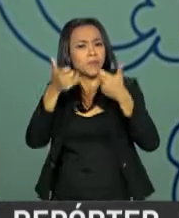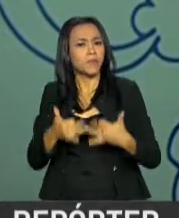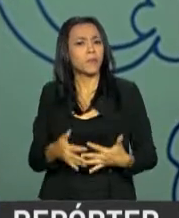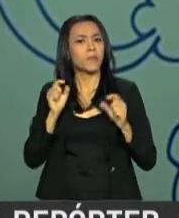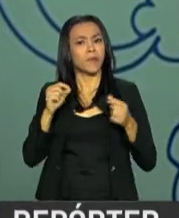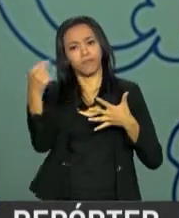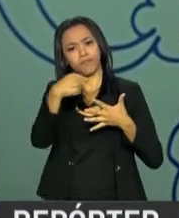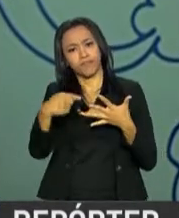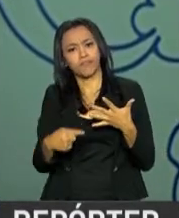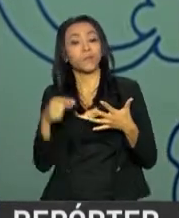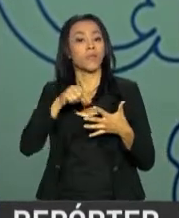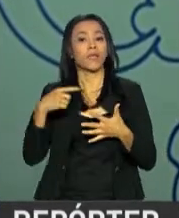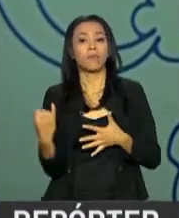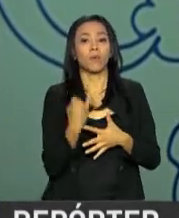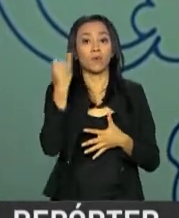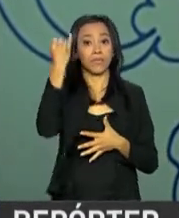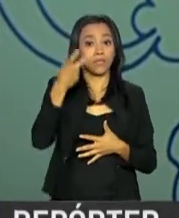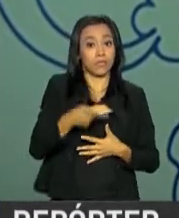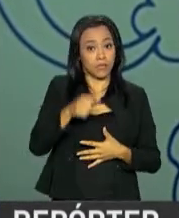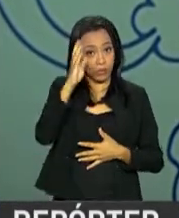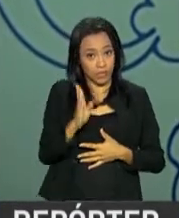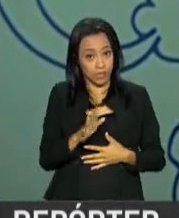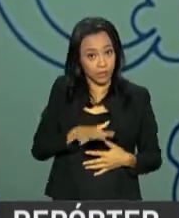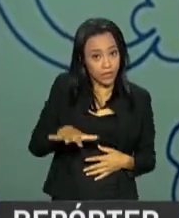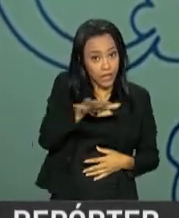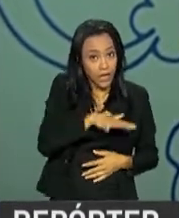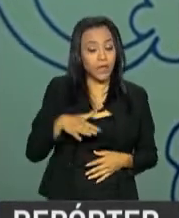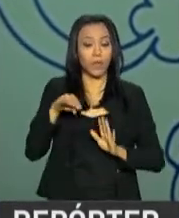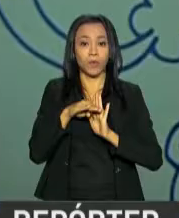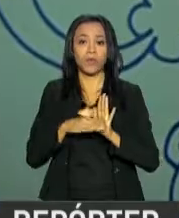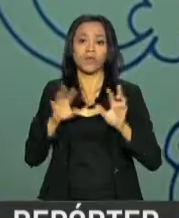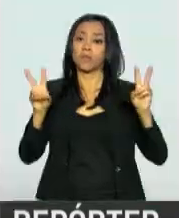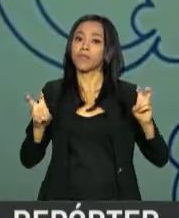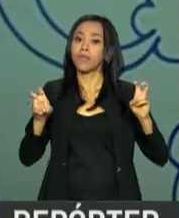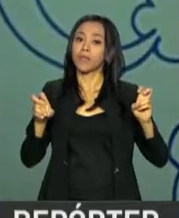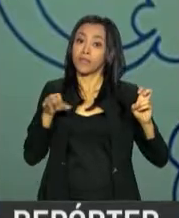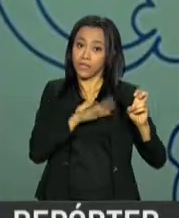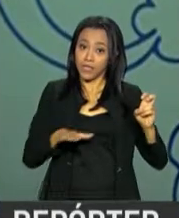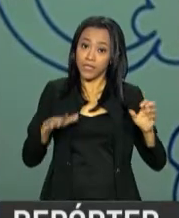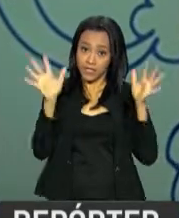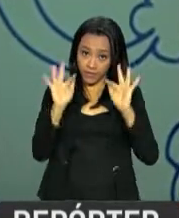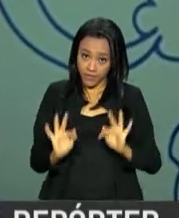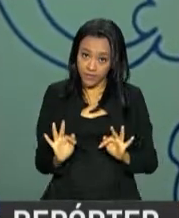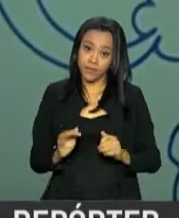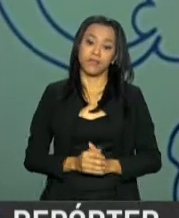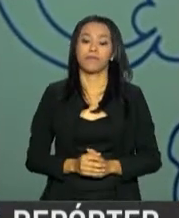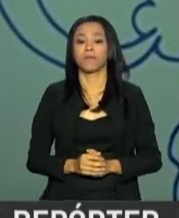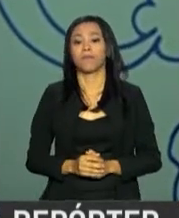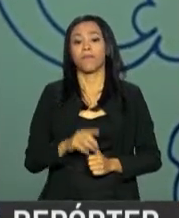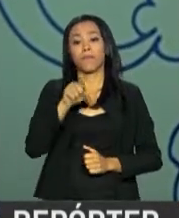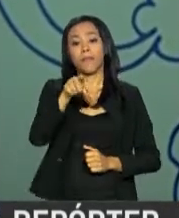destacou a importância brasileira na área, o Programa Criança Feliz. Desejo destacar e